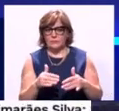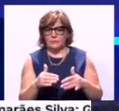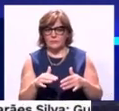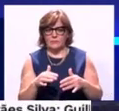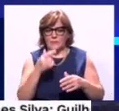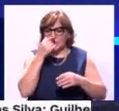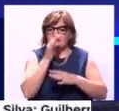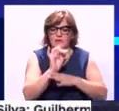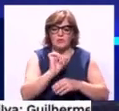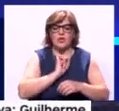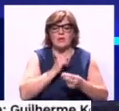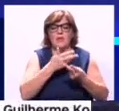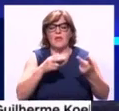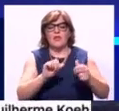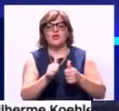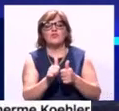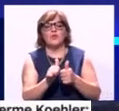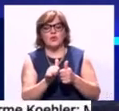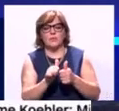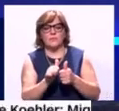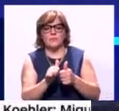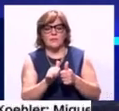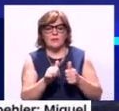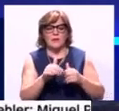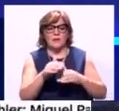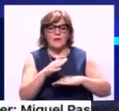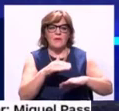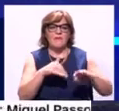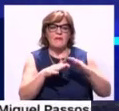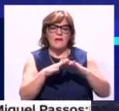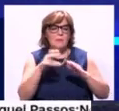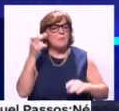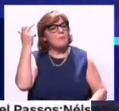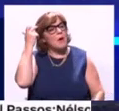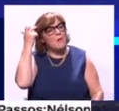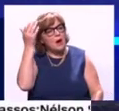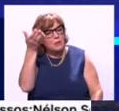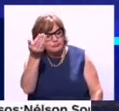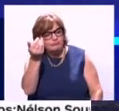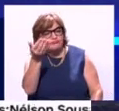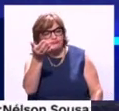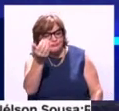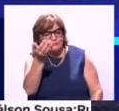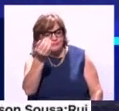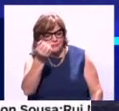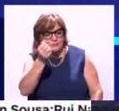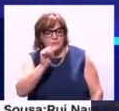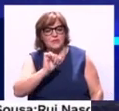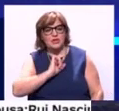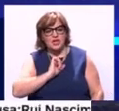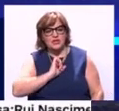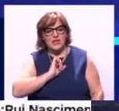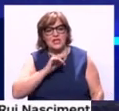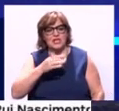por exemplo, nas nossas modalidades. Que façam exercício de memória, a não ser o nosso querido handball.